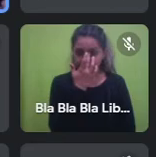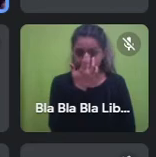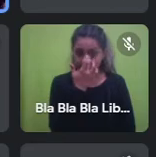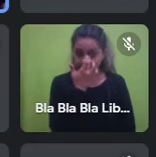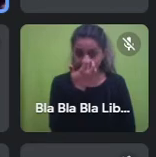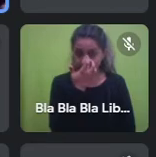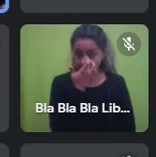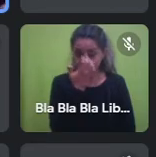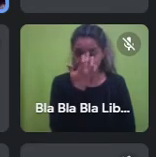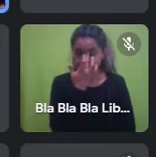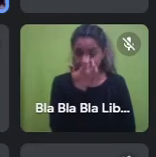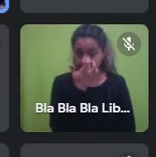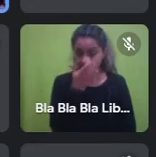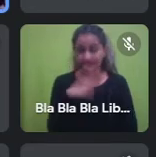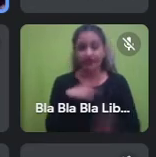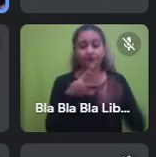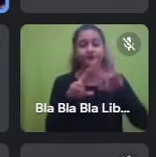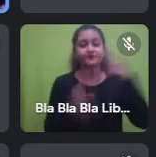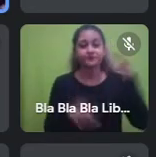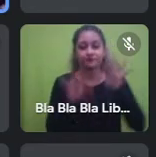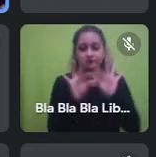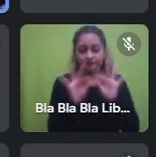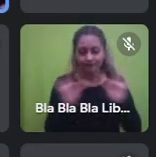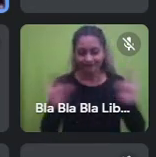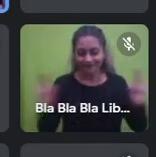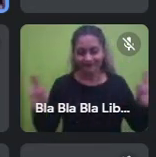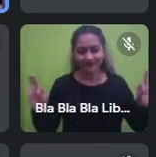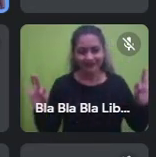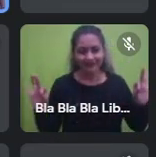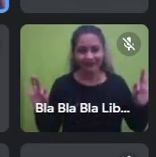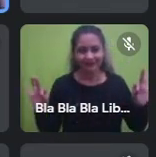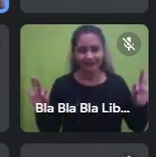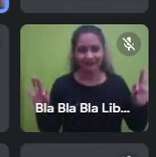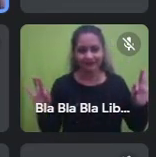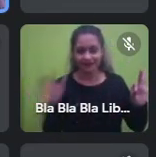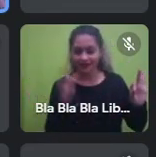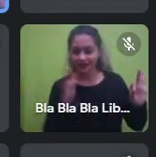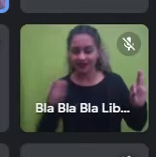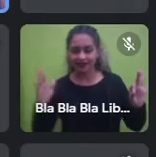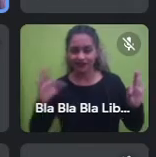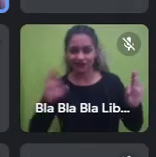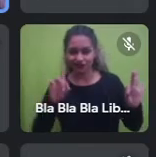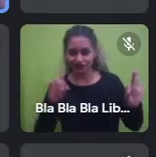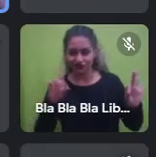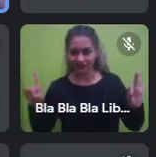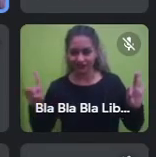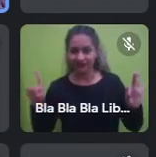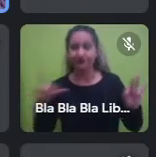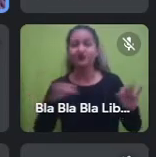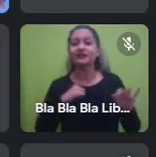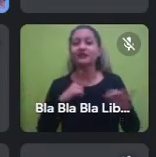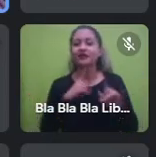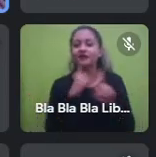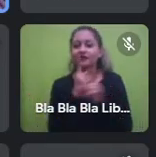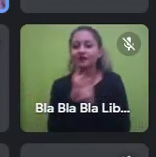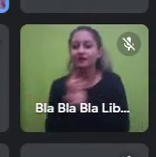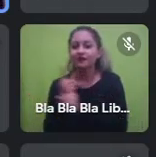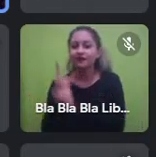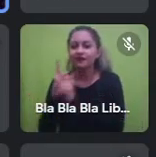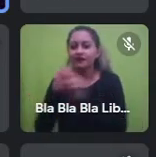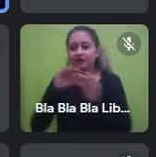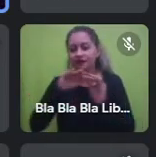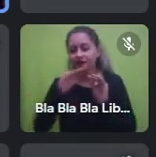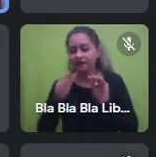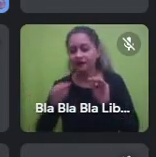Tá? Ao longo da medula, vai jogando para a direita, ao longo da medula eu tenho a localização do parênquima